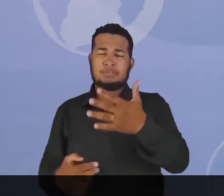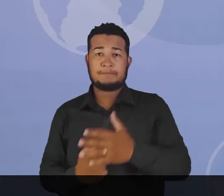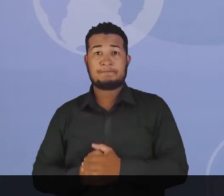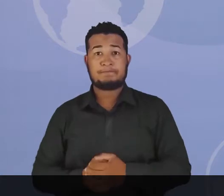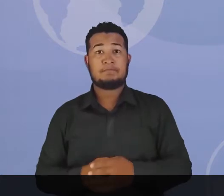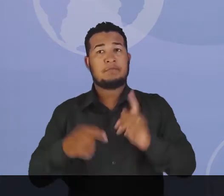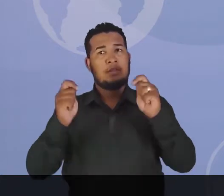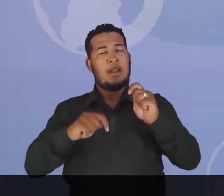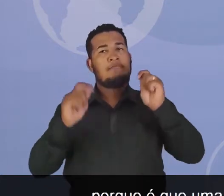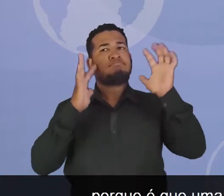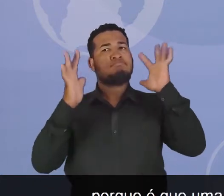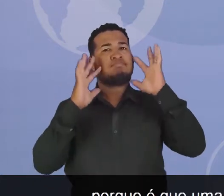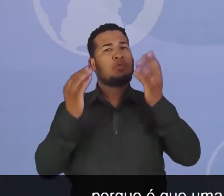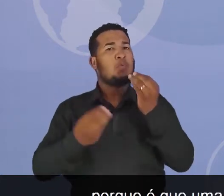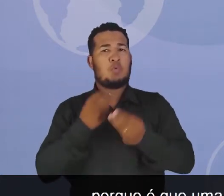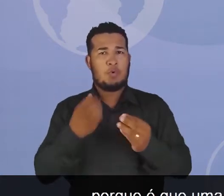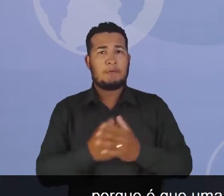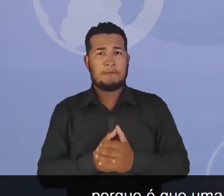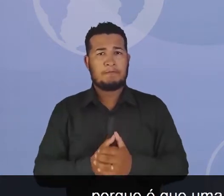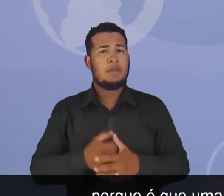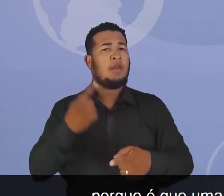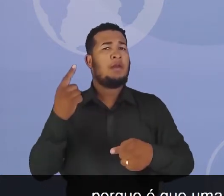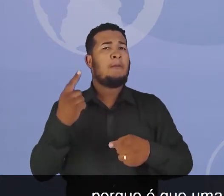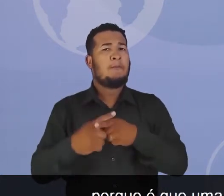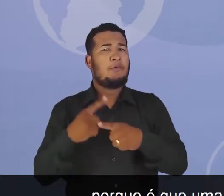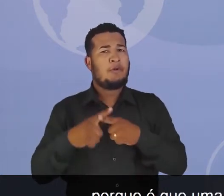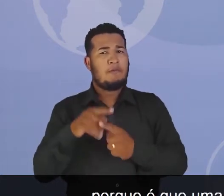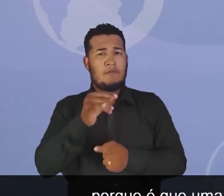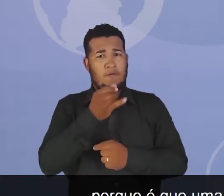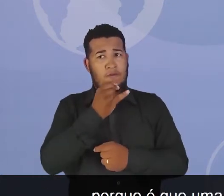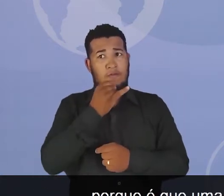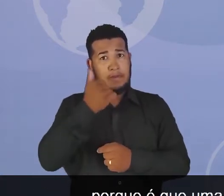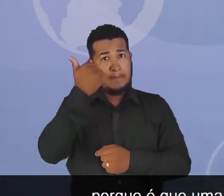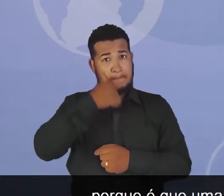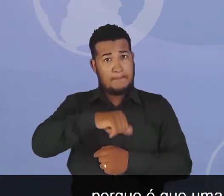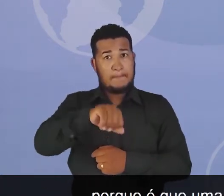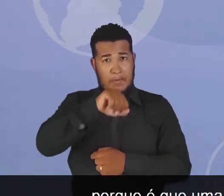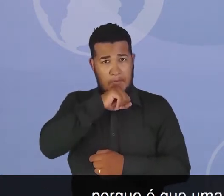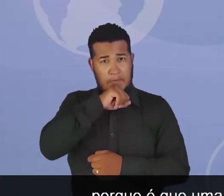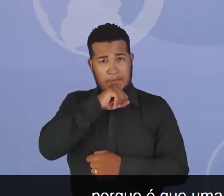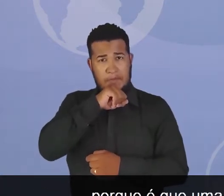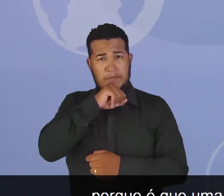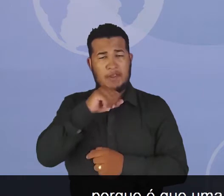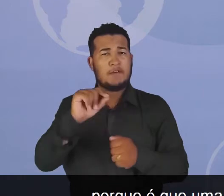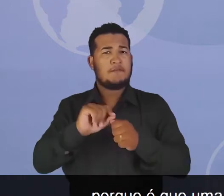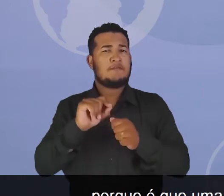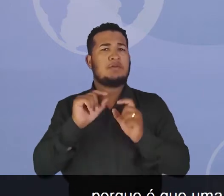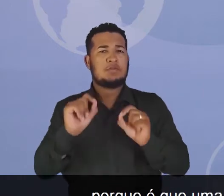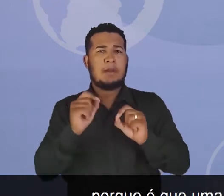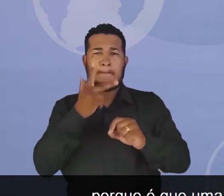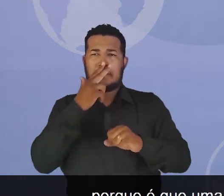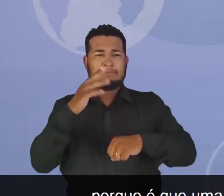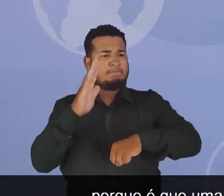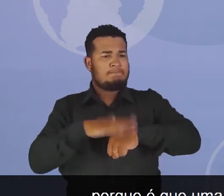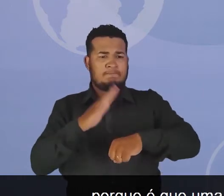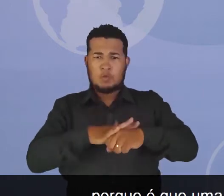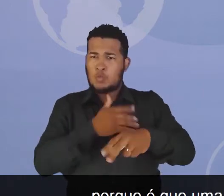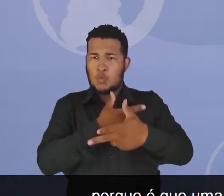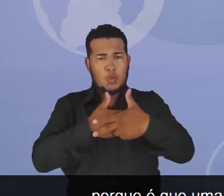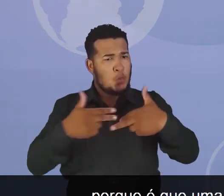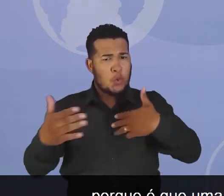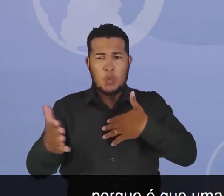da seguinte forma: por que é que uma mãe, por exemplo, faz o que for necessário